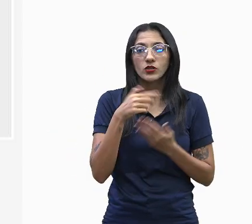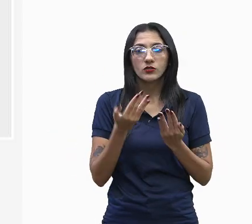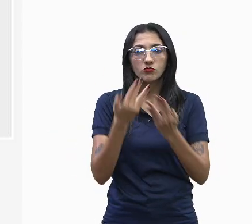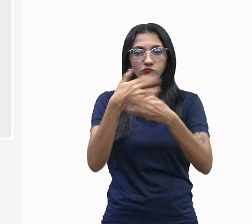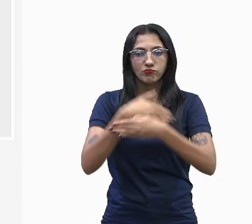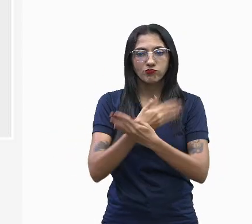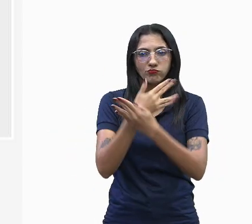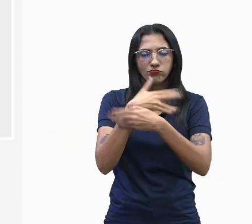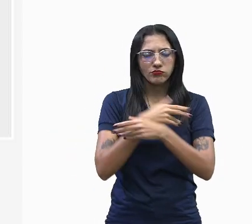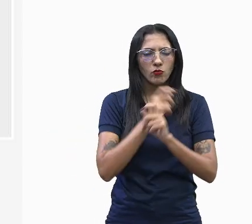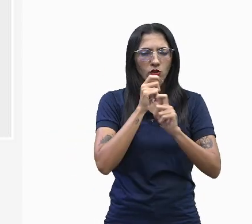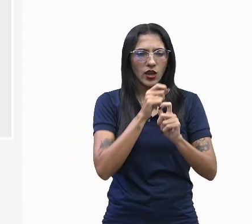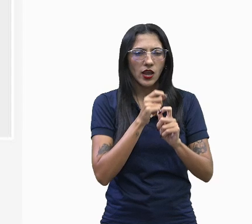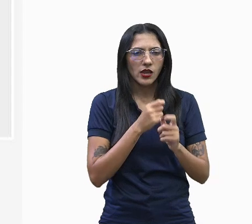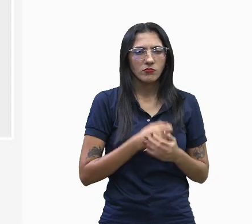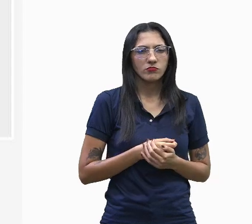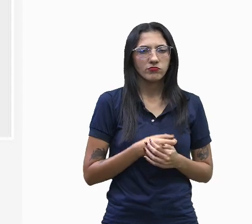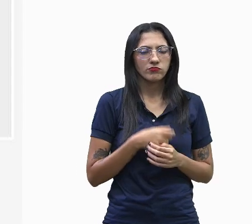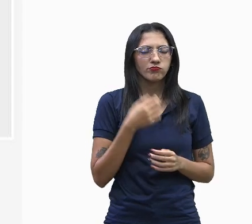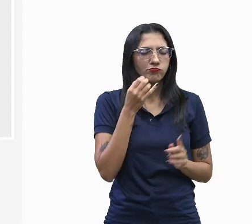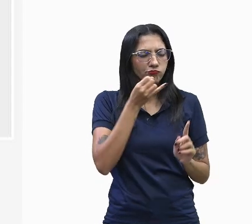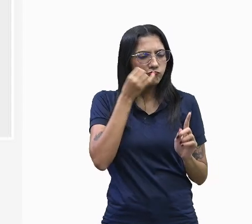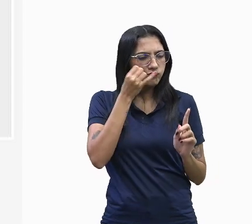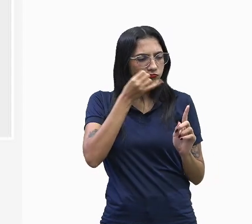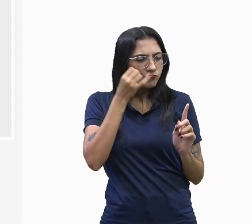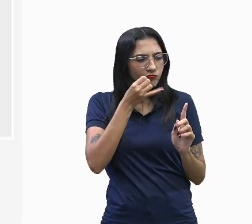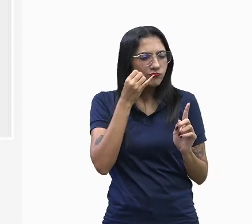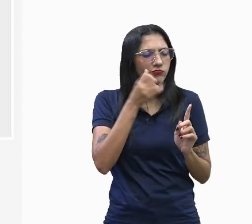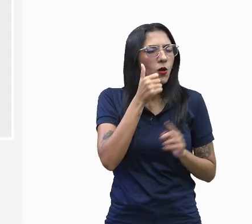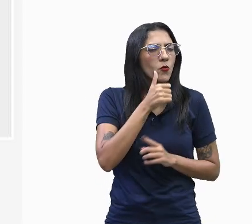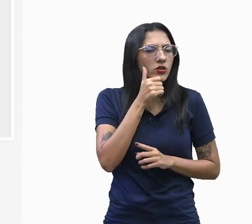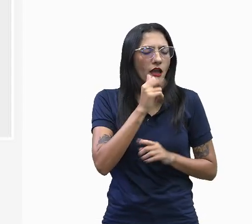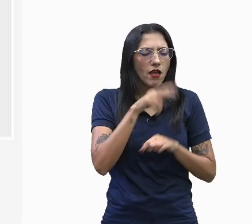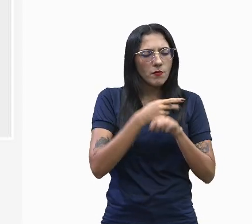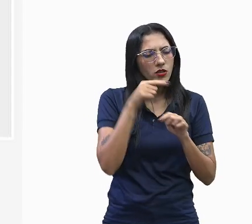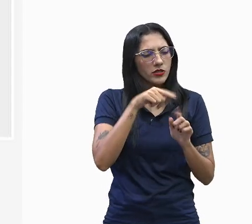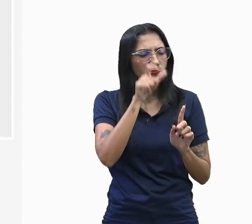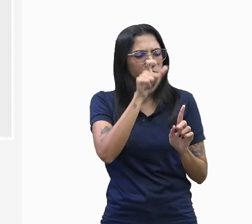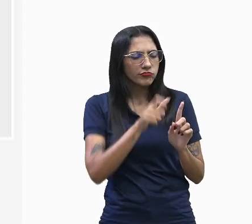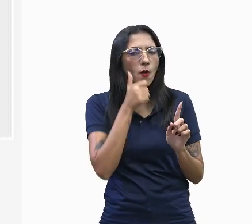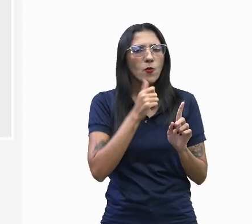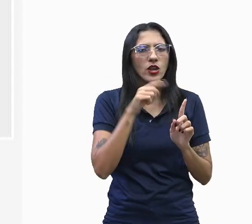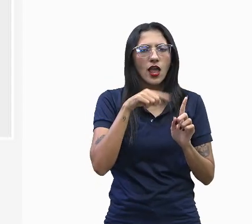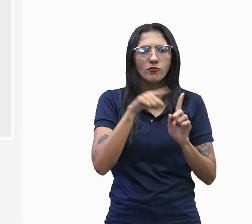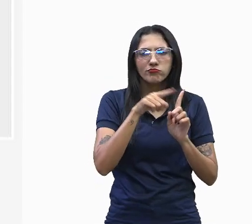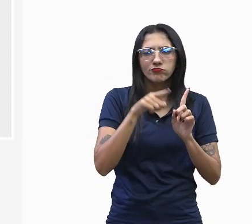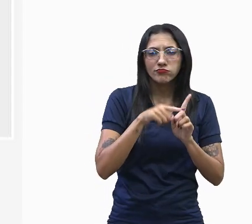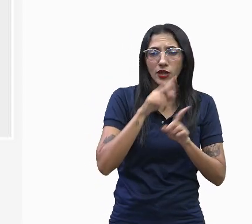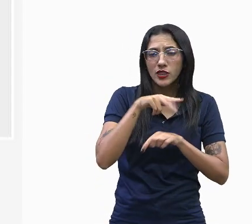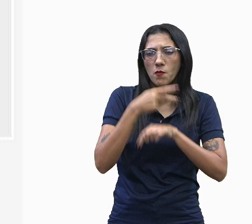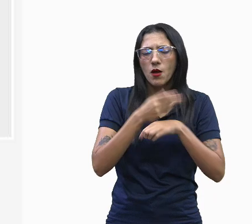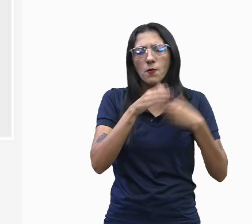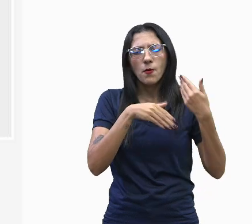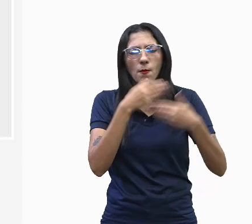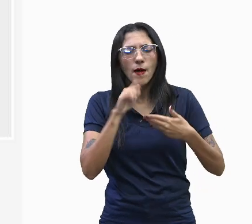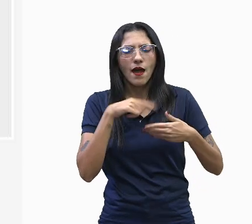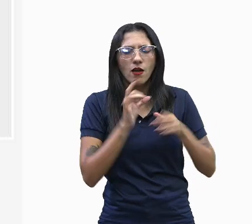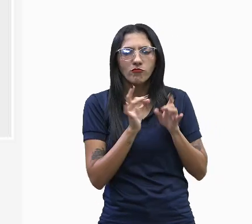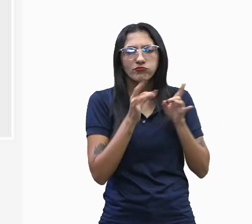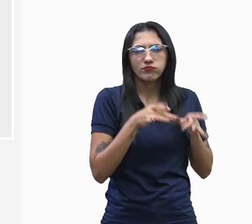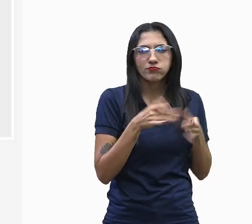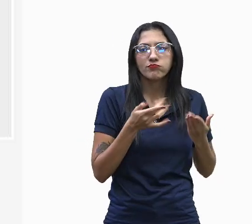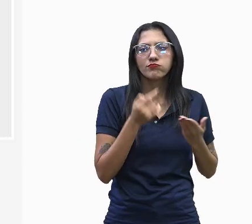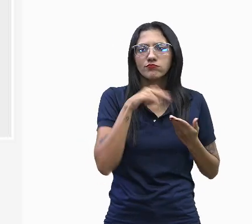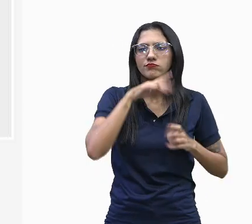encanta uma jovem e depois engravida e o abandona. tá? Então, aqui tem a lenda do